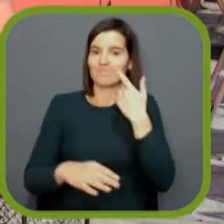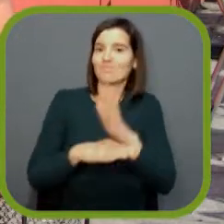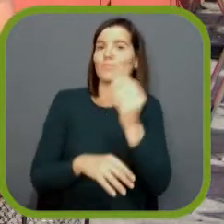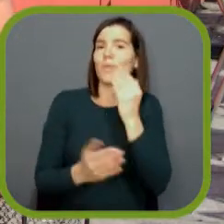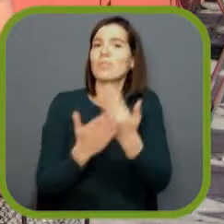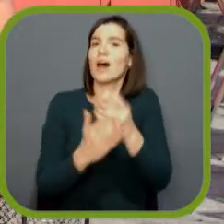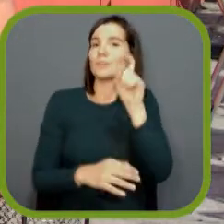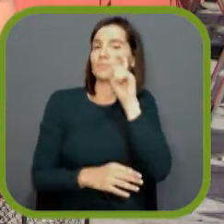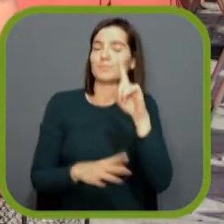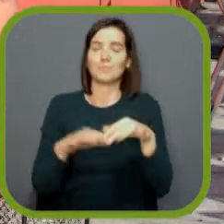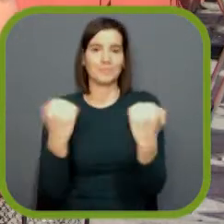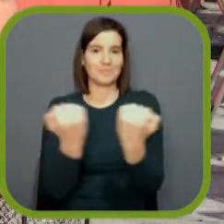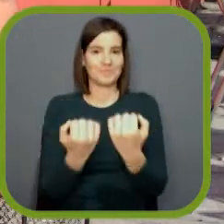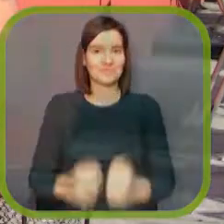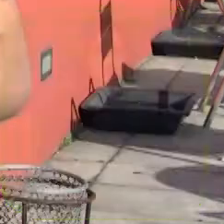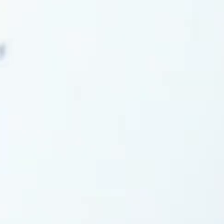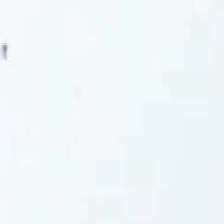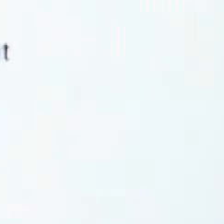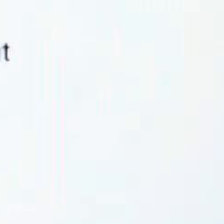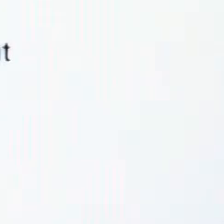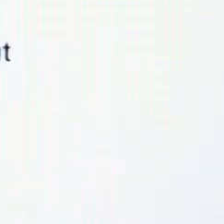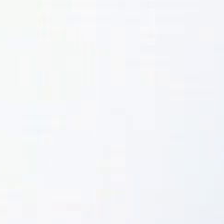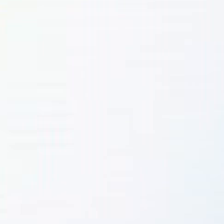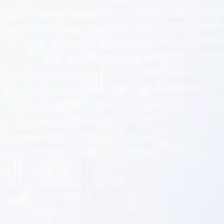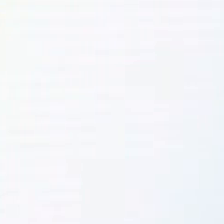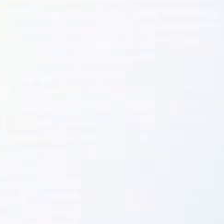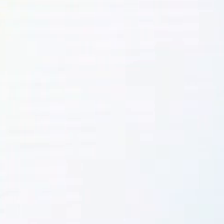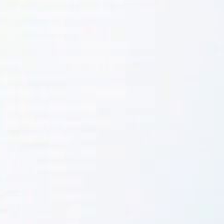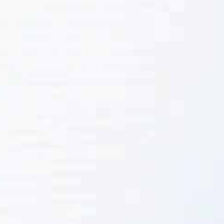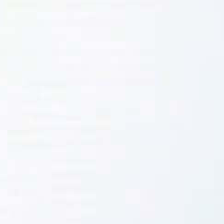mostramos-te como se garante a segurança da sociedade.